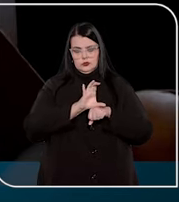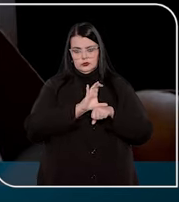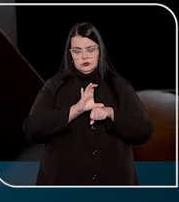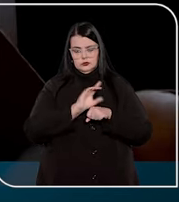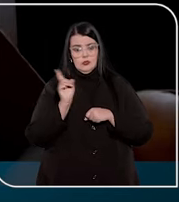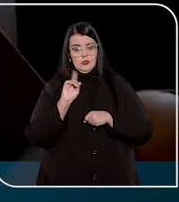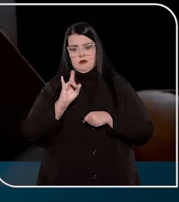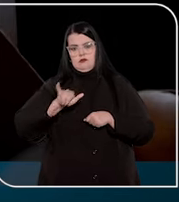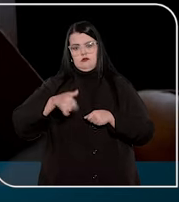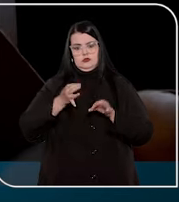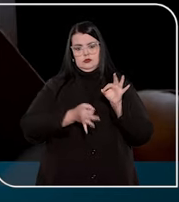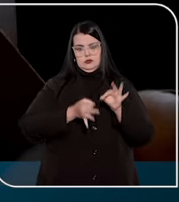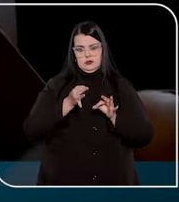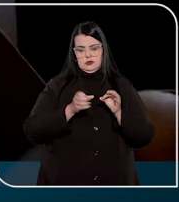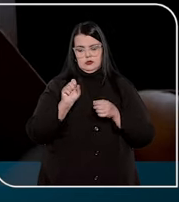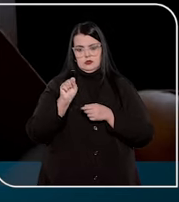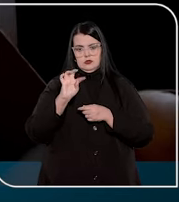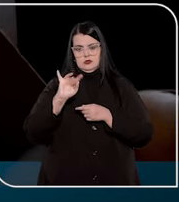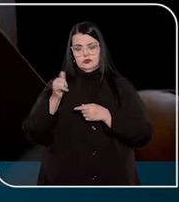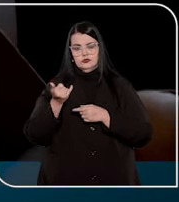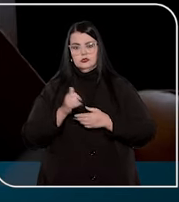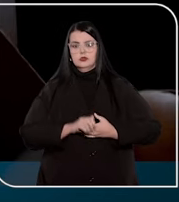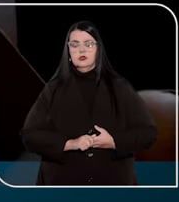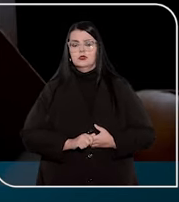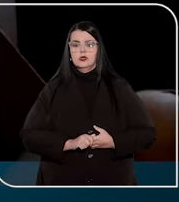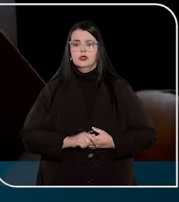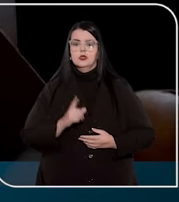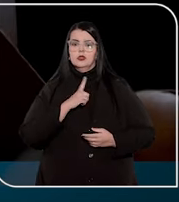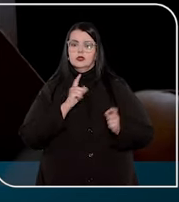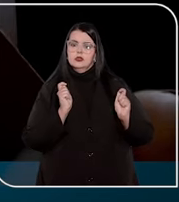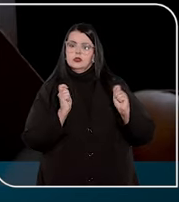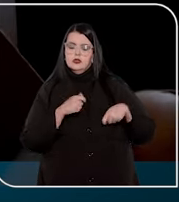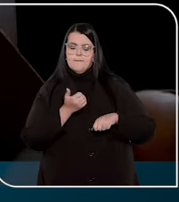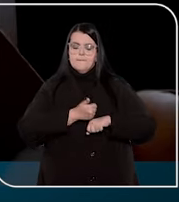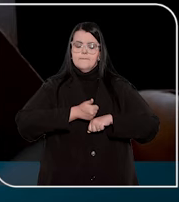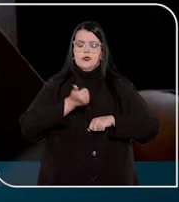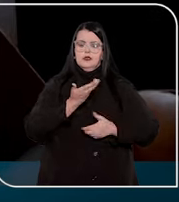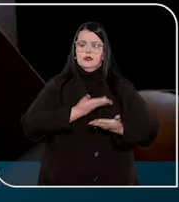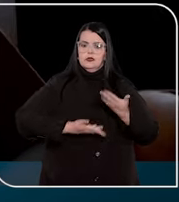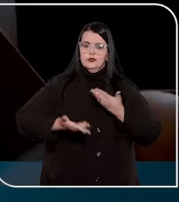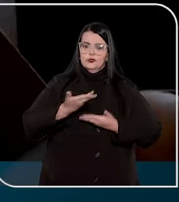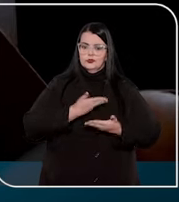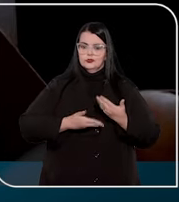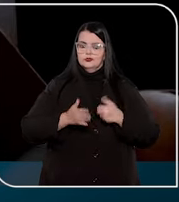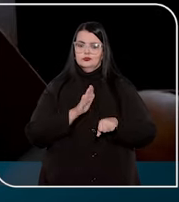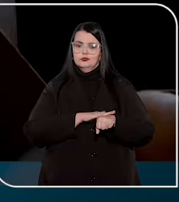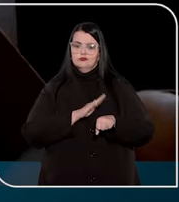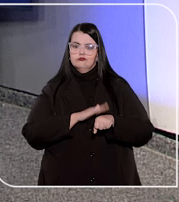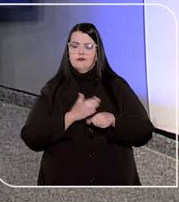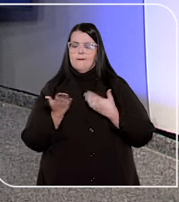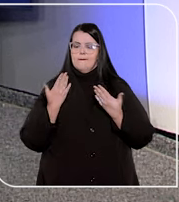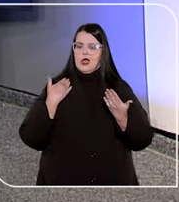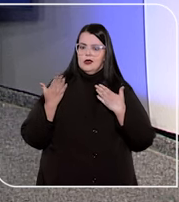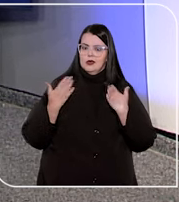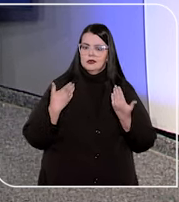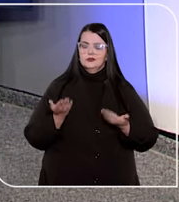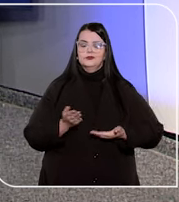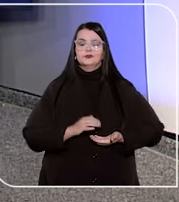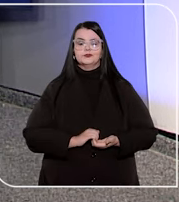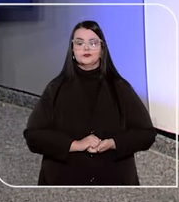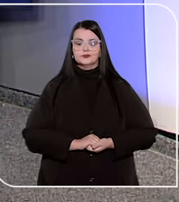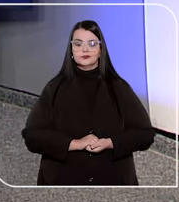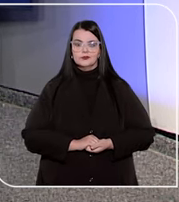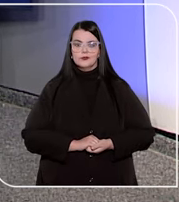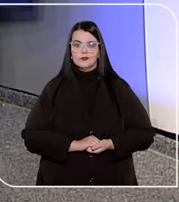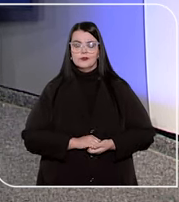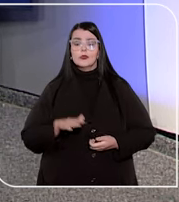Superior Tribunal de Justiça. Mas, como eu disse, sei que nós ainda poderemos falar um pouco melhor sobre isso ao longo aí do nosso bate-papo. Com certeza. Doutor